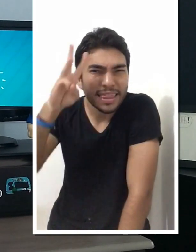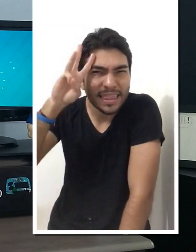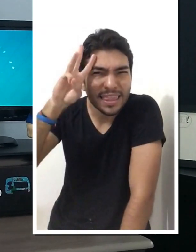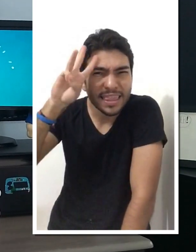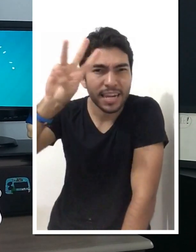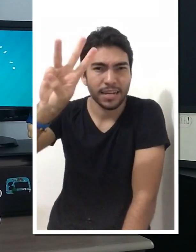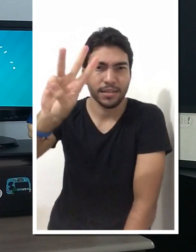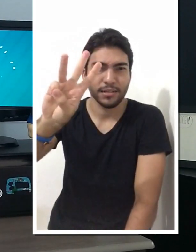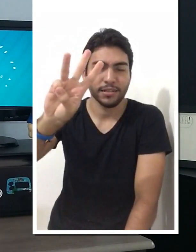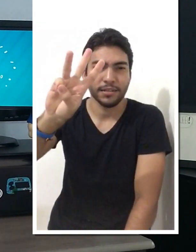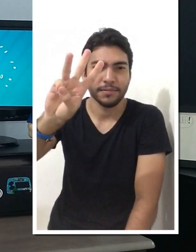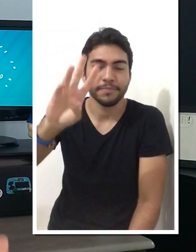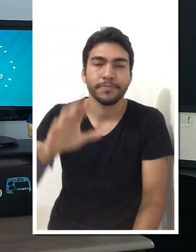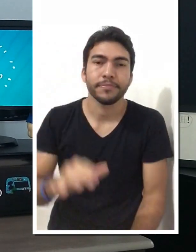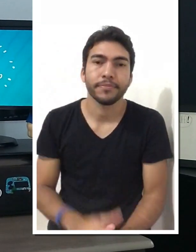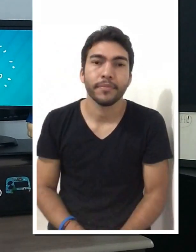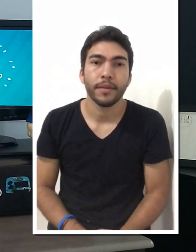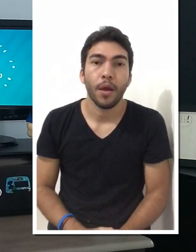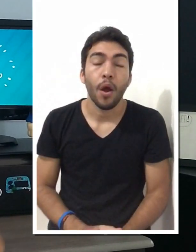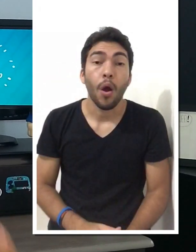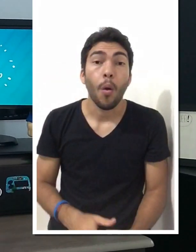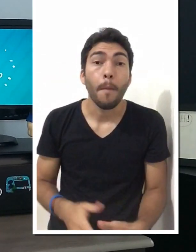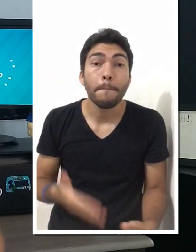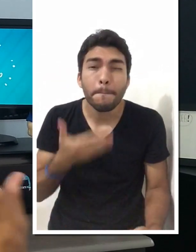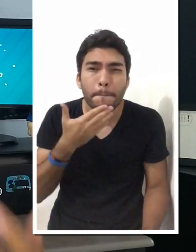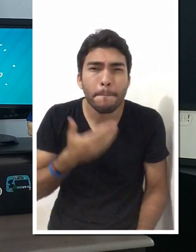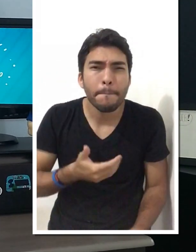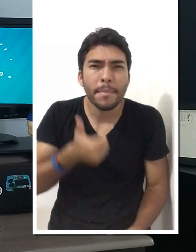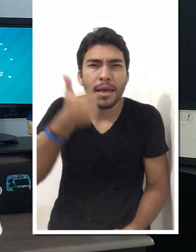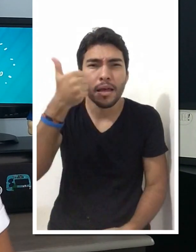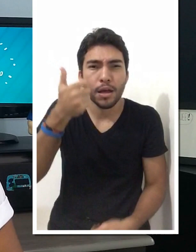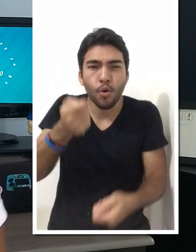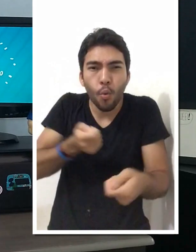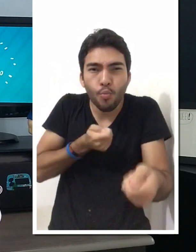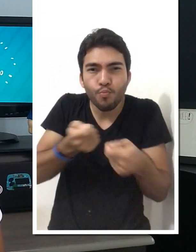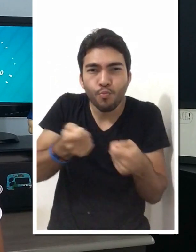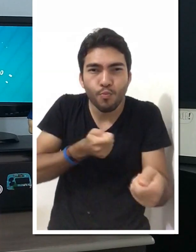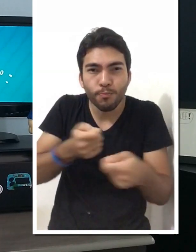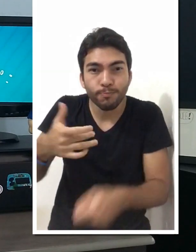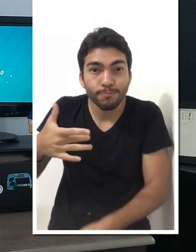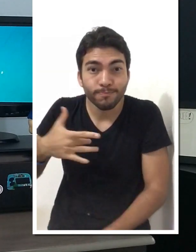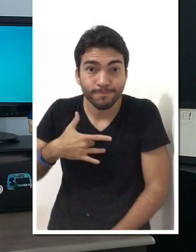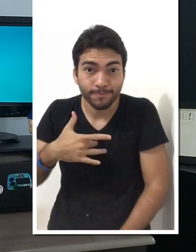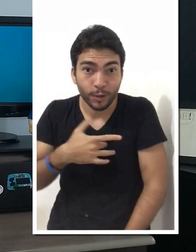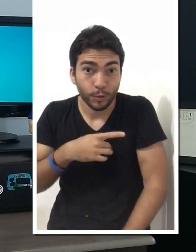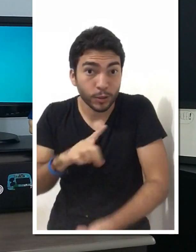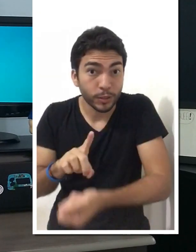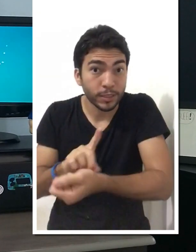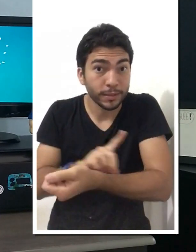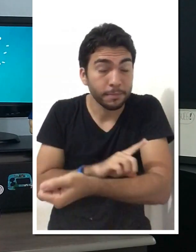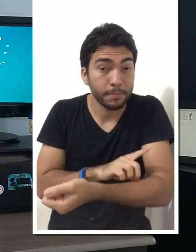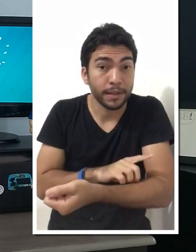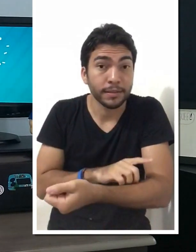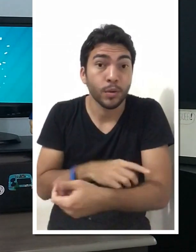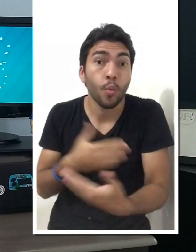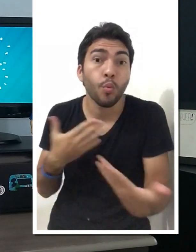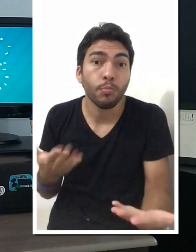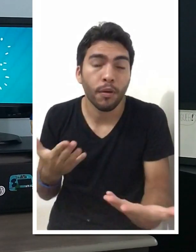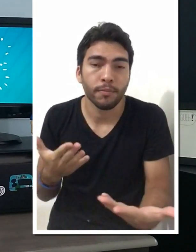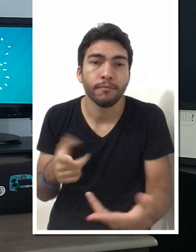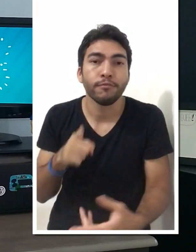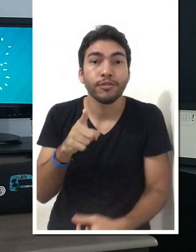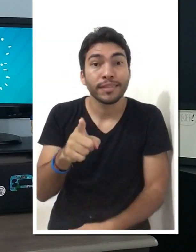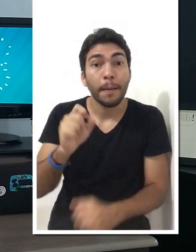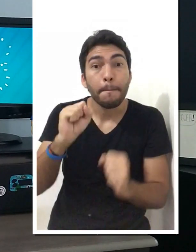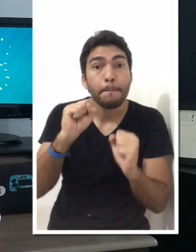melhor tratamento é o tratamento que você consegue fazer, é o tratamento que você consegue pagar, é o tratamento